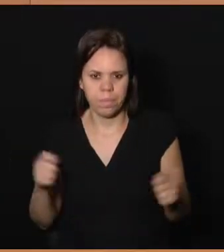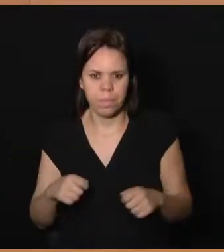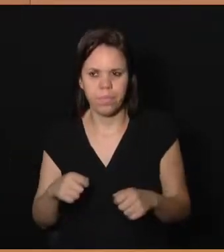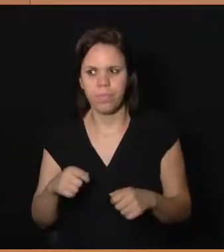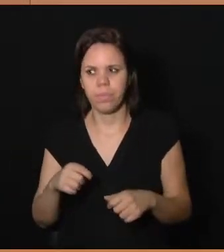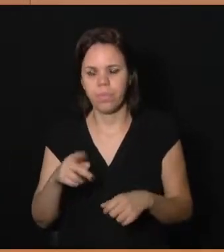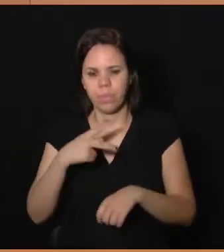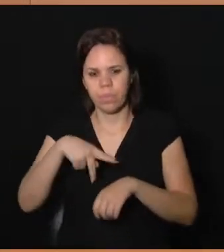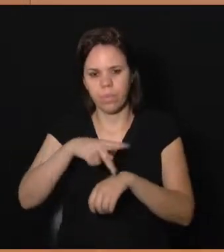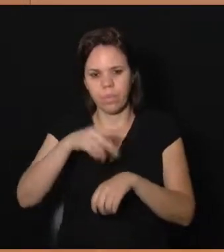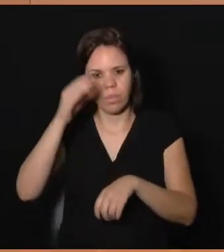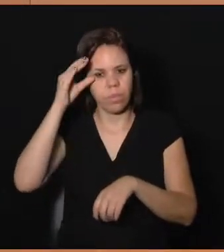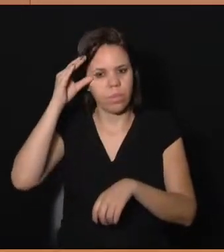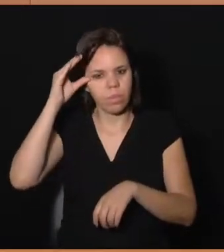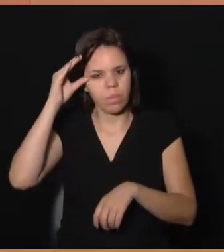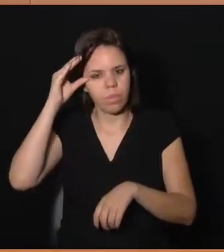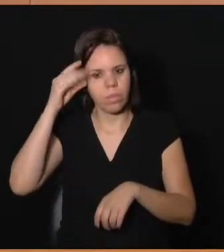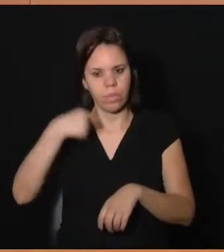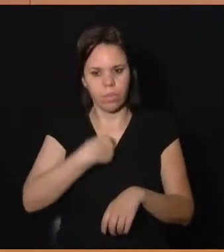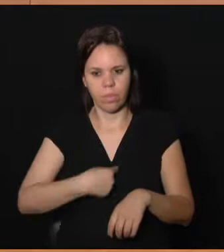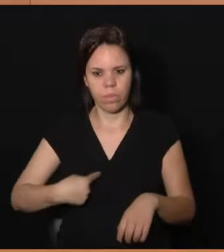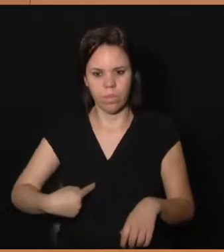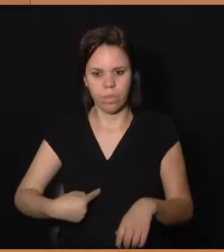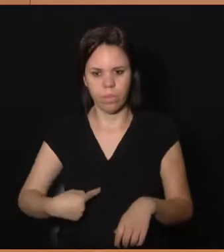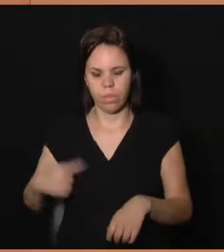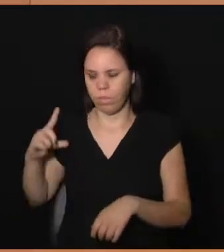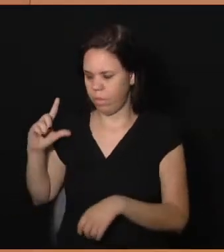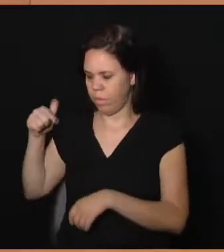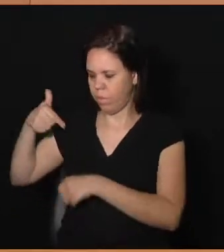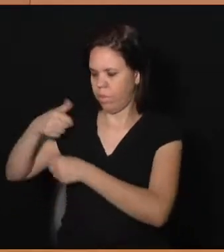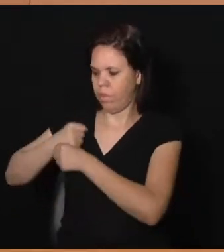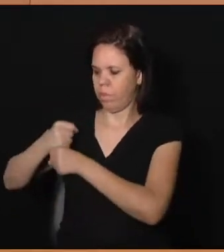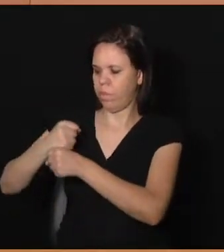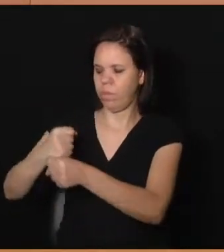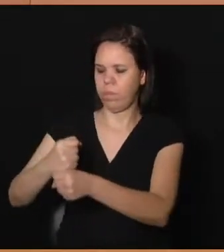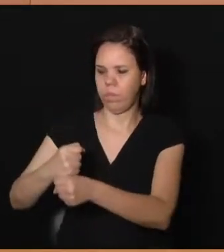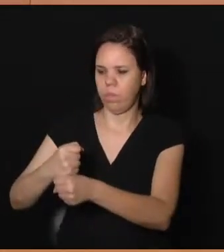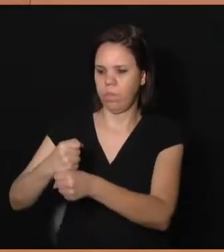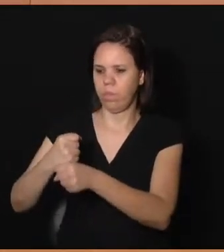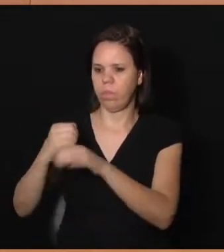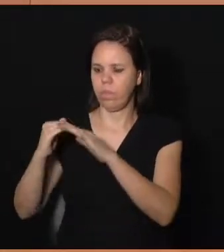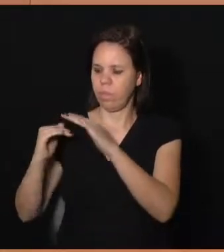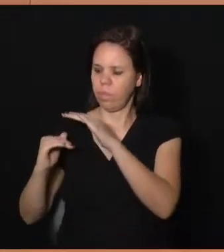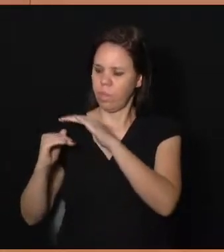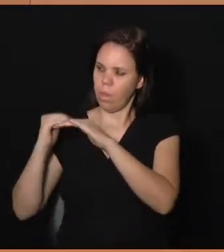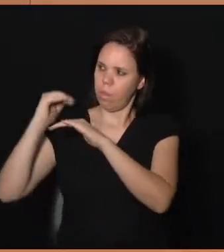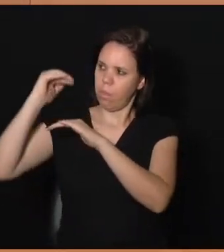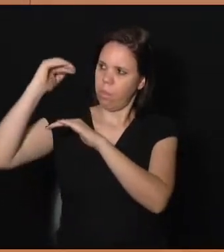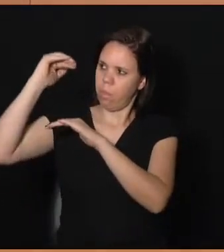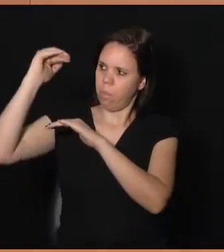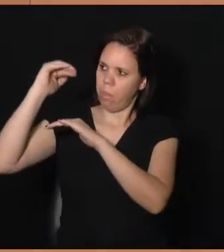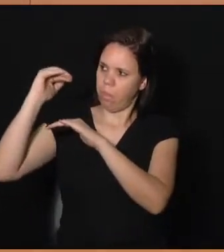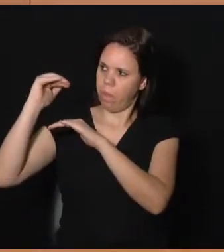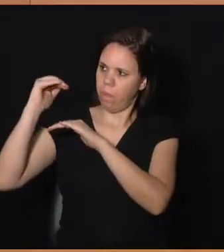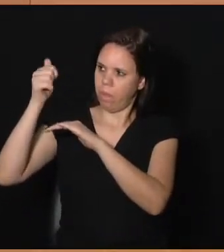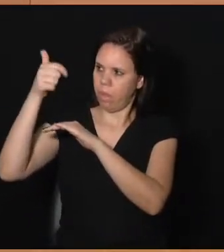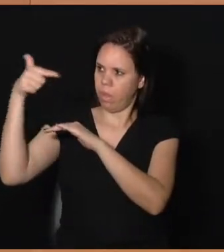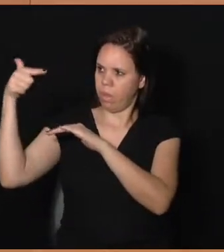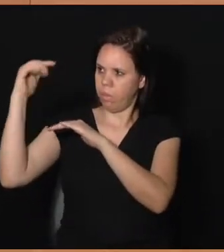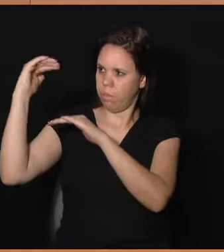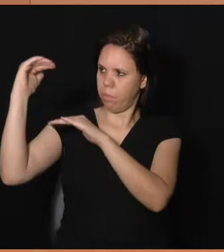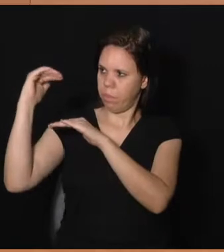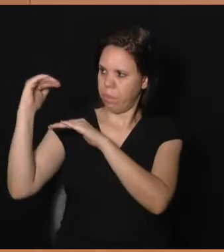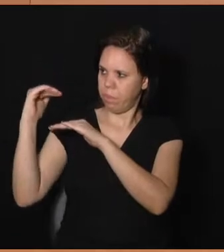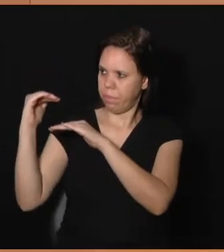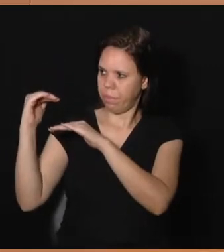China. Quer dizer, nos últimos 17 anos, a China saiu do 12º lugar ali nos players globais, né, do comércio